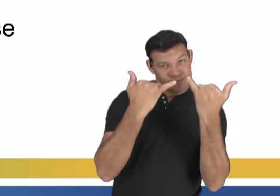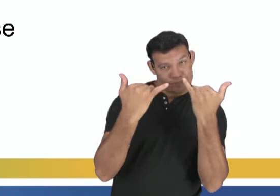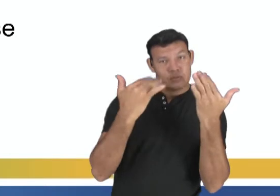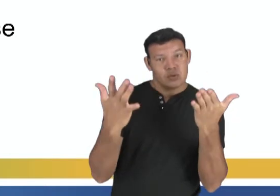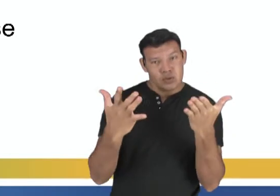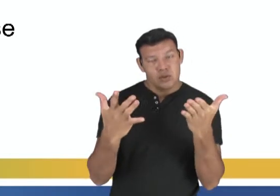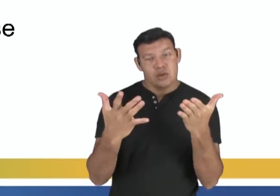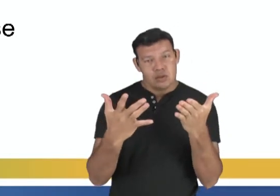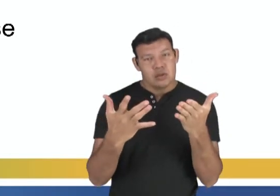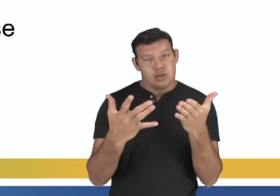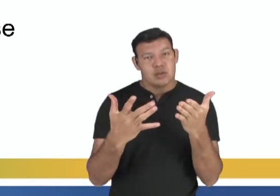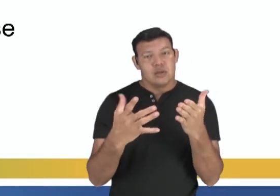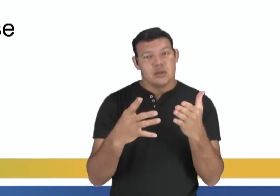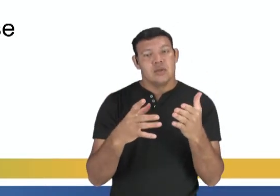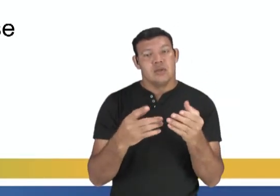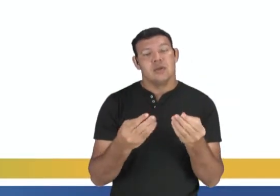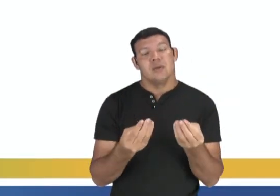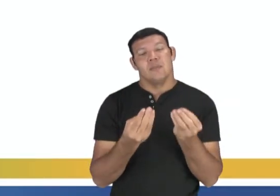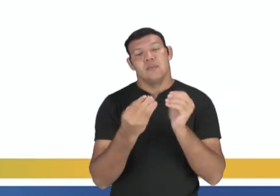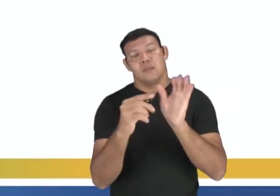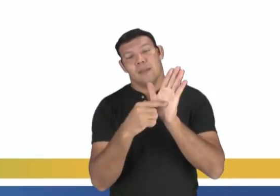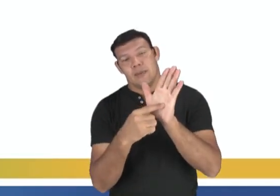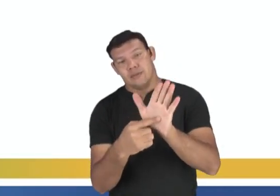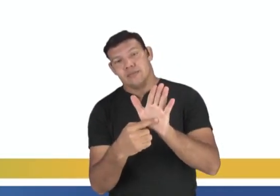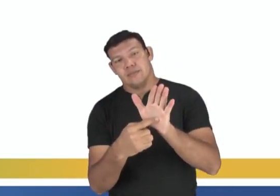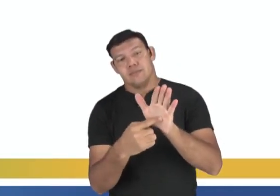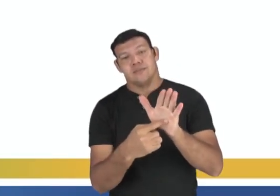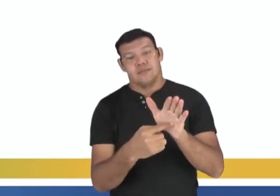ser colocadas no decorrer do texto.